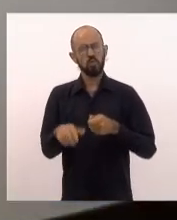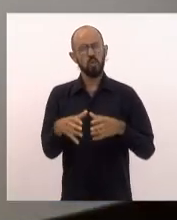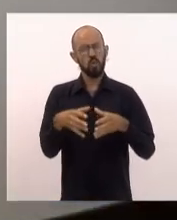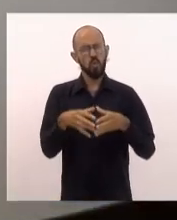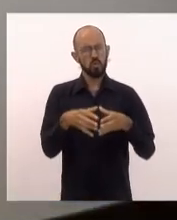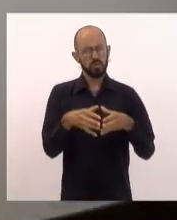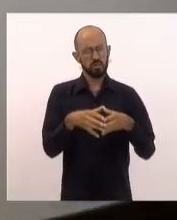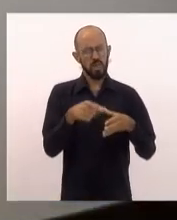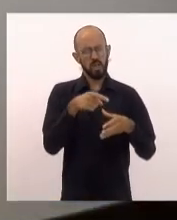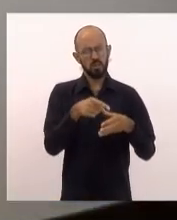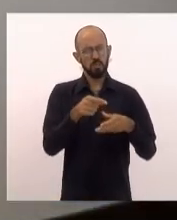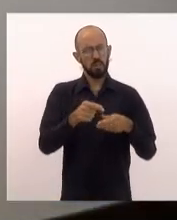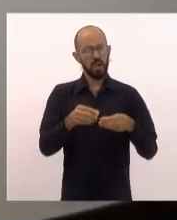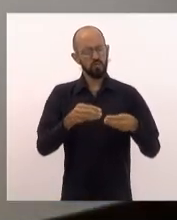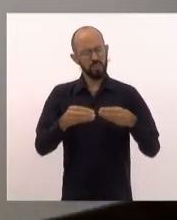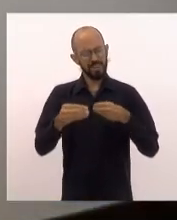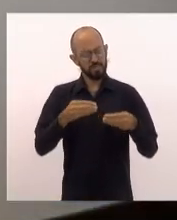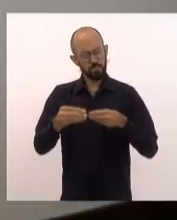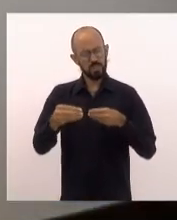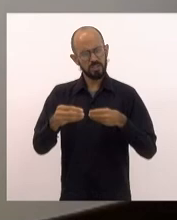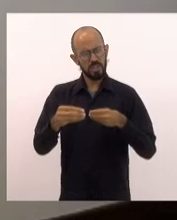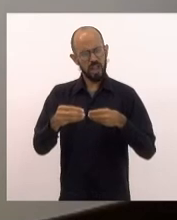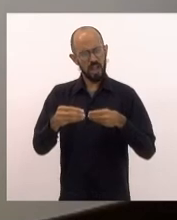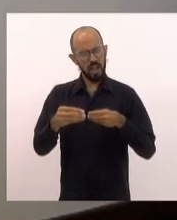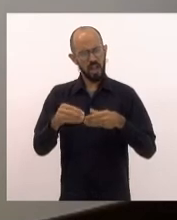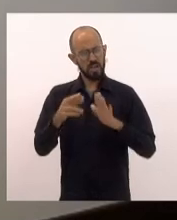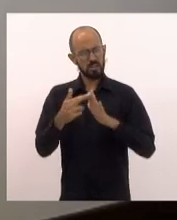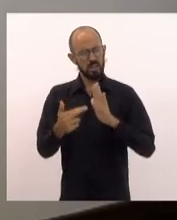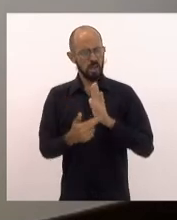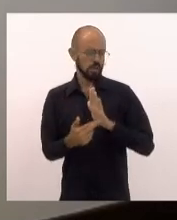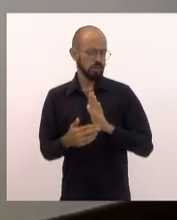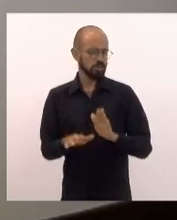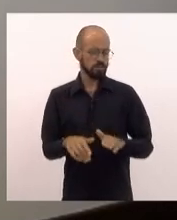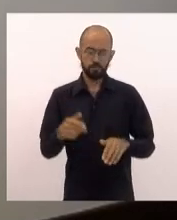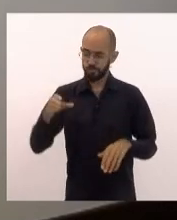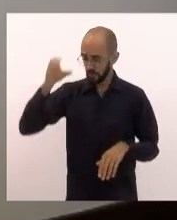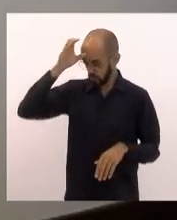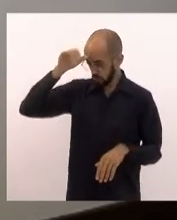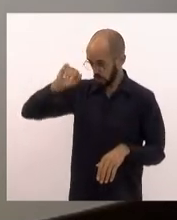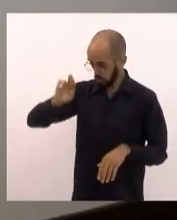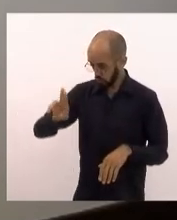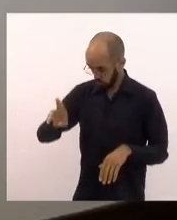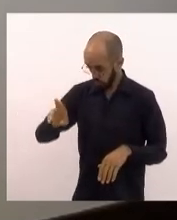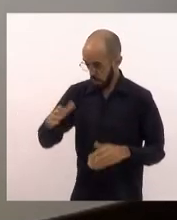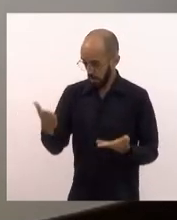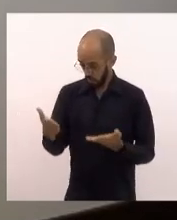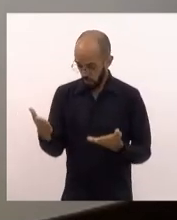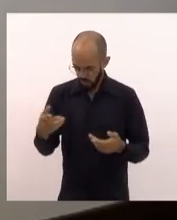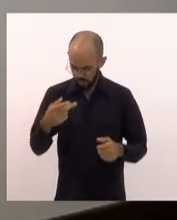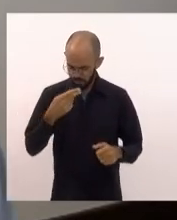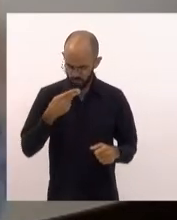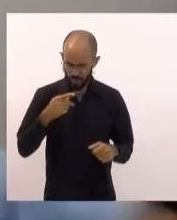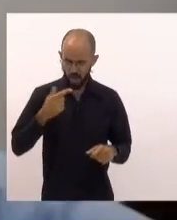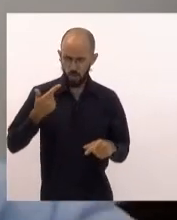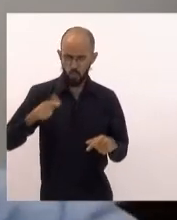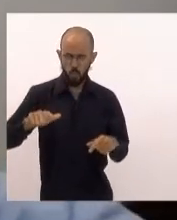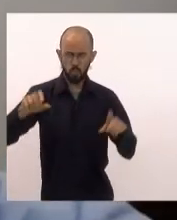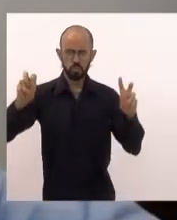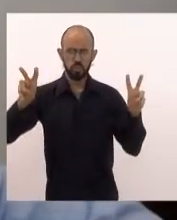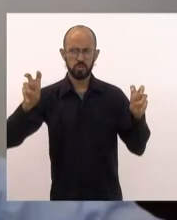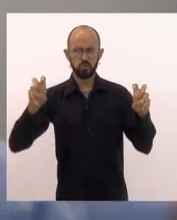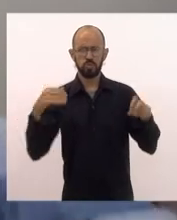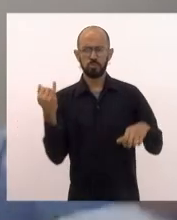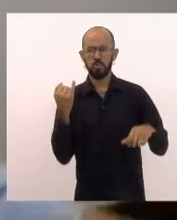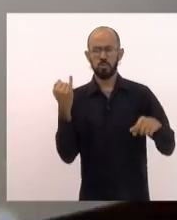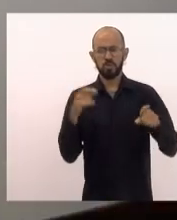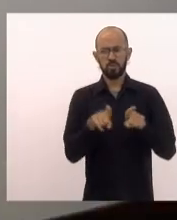para flexibilizar as regras do auxílio tecnológico. E aí, deputado Tiaju, eu quero trazer aí sim um ponto de pauta que me parece